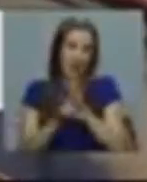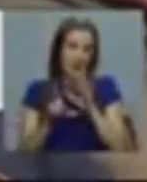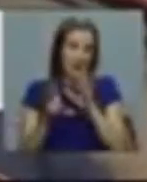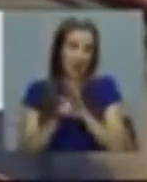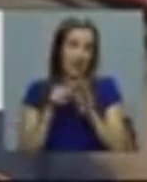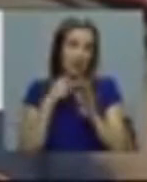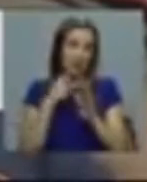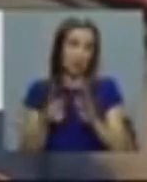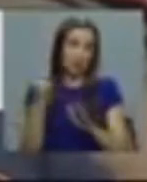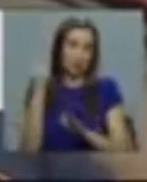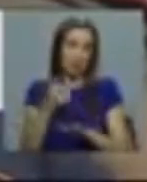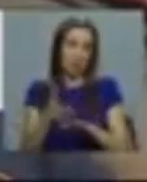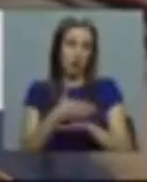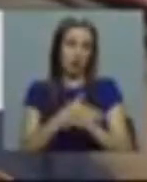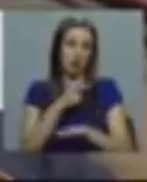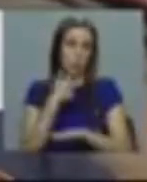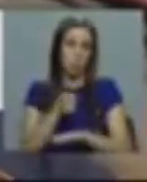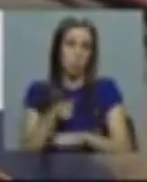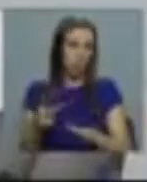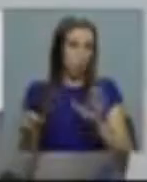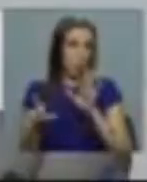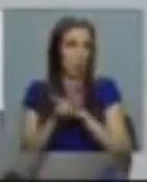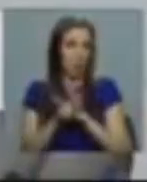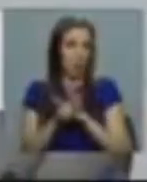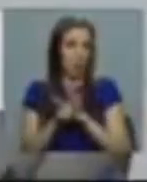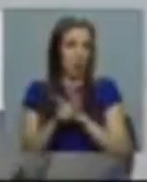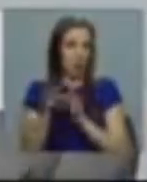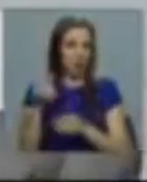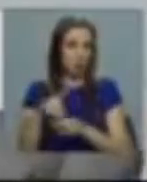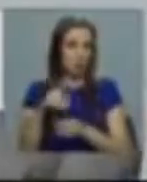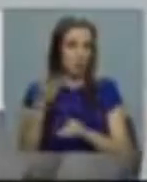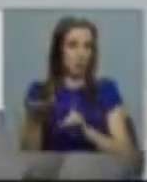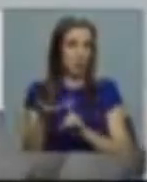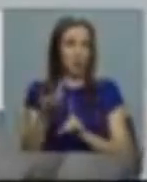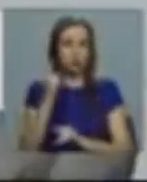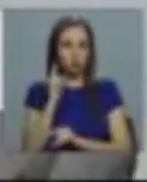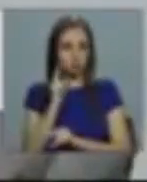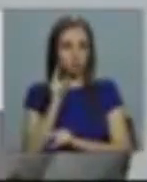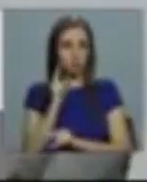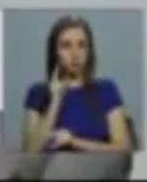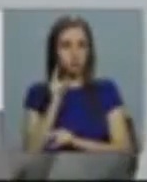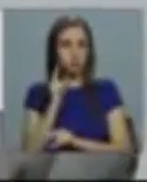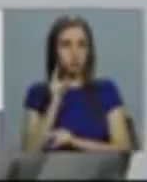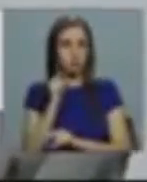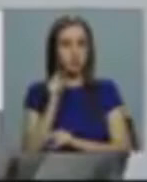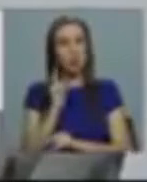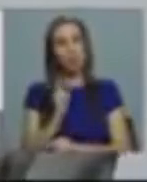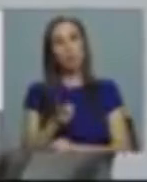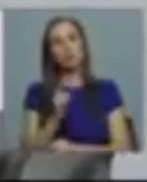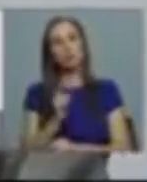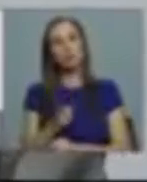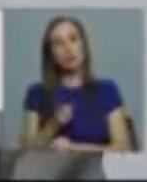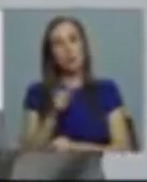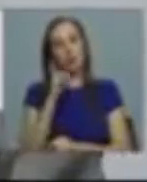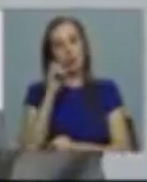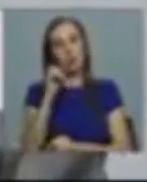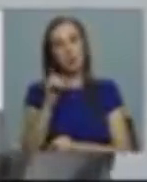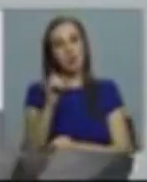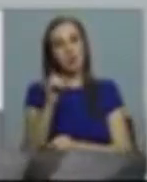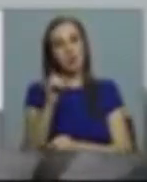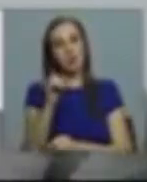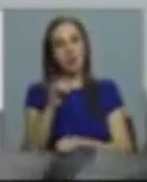limpa. E é uma lei simplesmente eleitoral, não é penal, por isso não há o óbice do princípio da